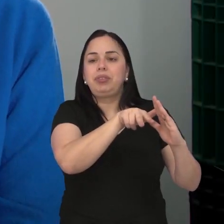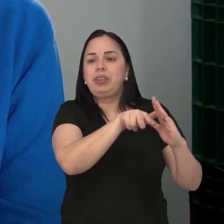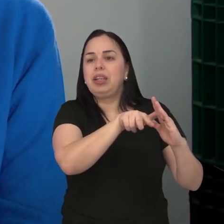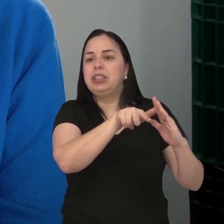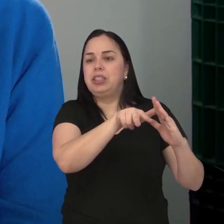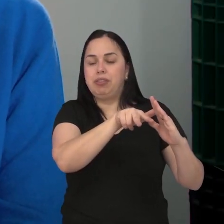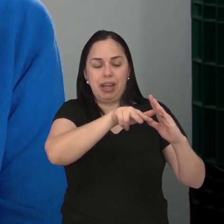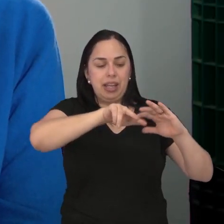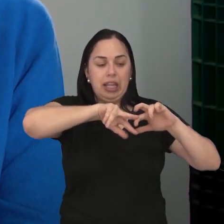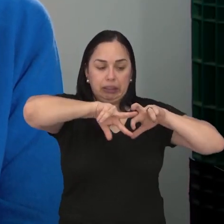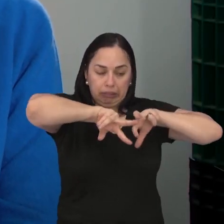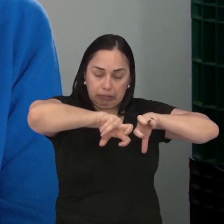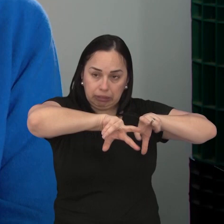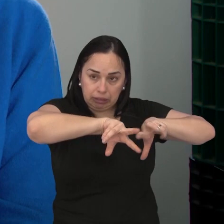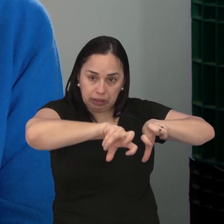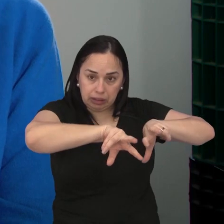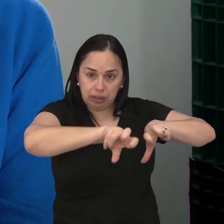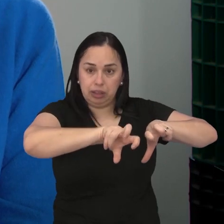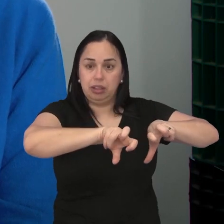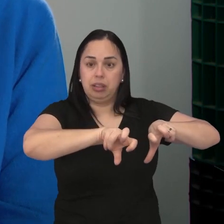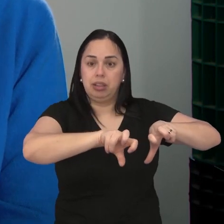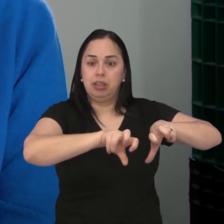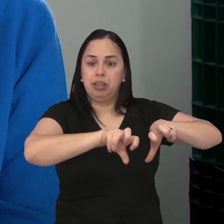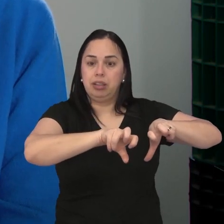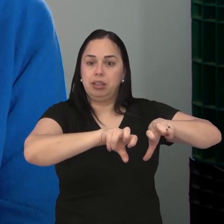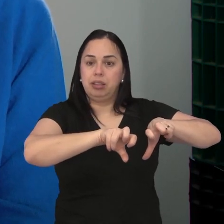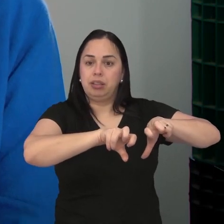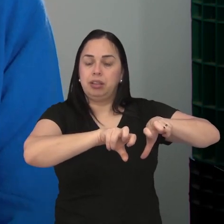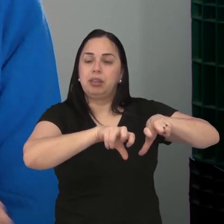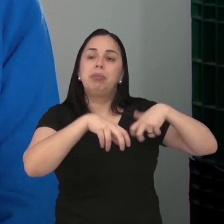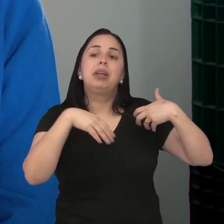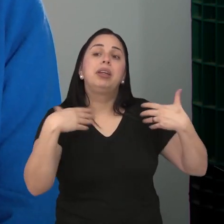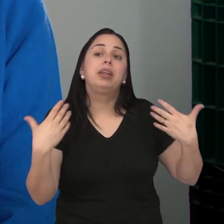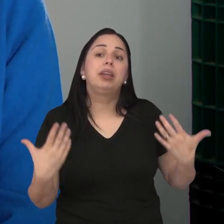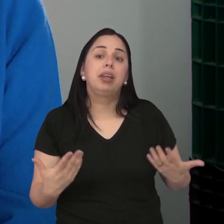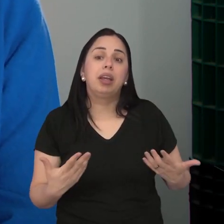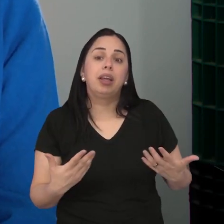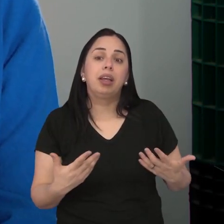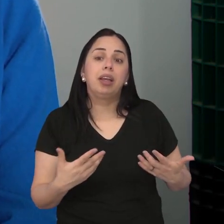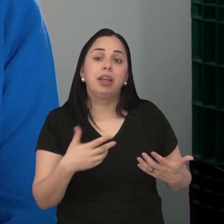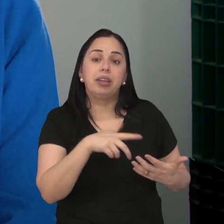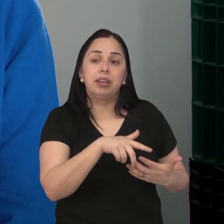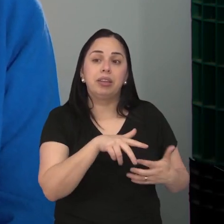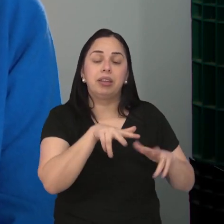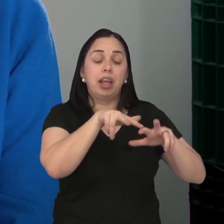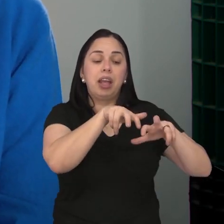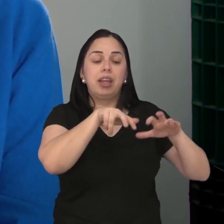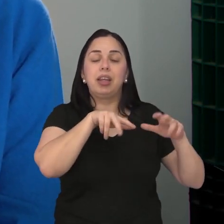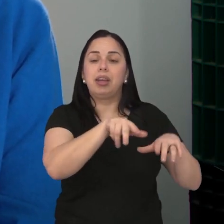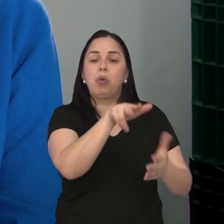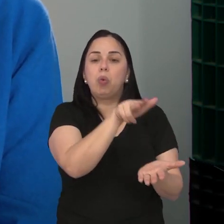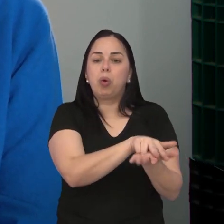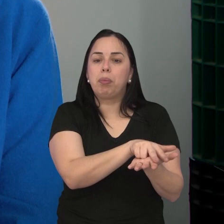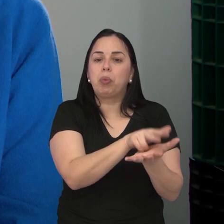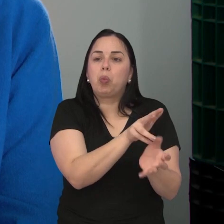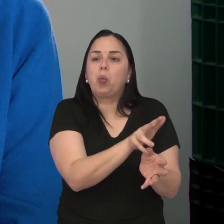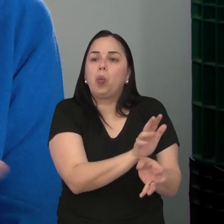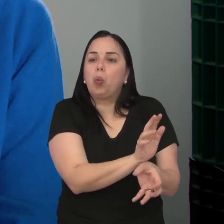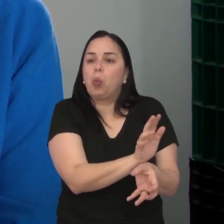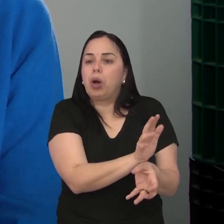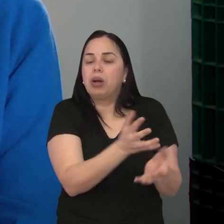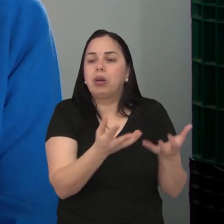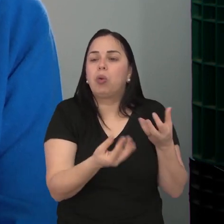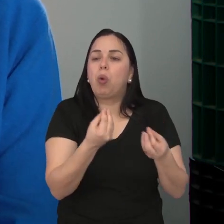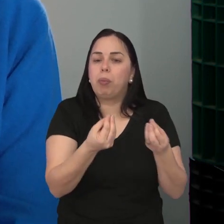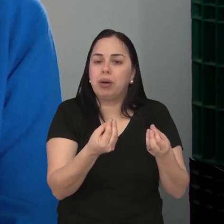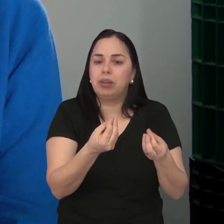corpo. Se escava, vamos escavar, evidenciar, porque esse tempo todo que passou, quem garante que isso não está desintegrando lá dentro?